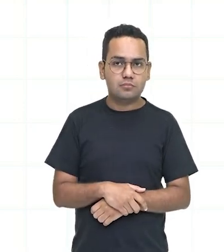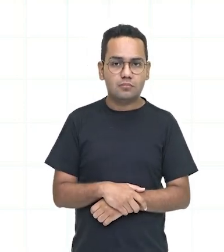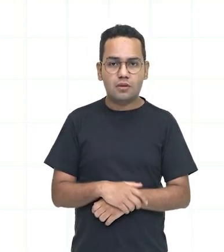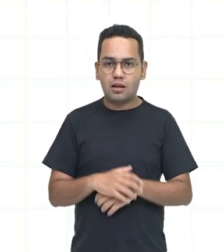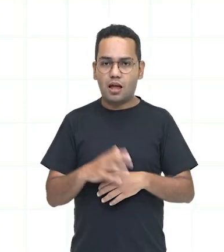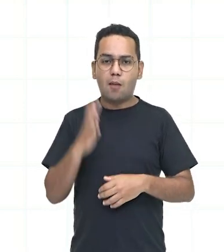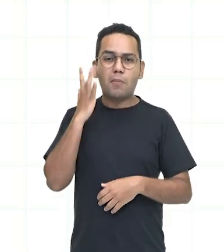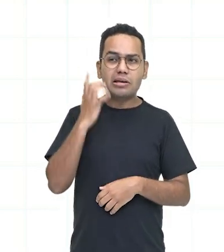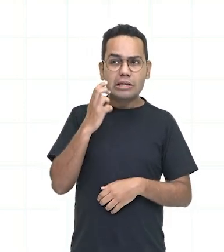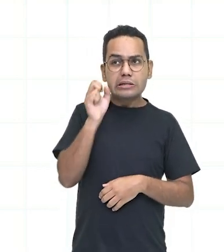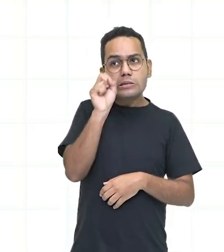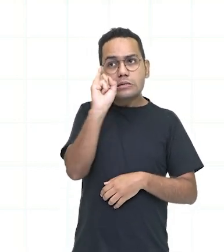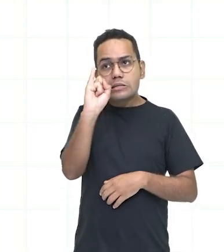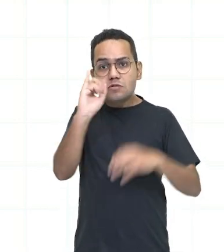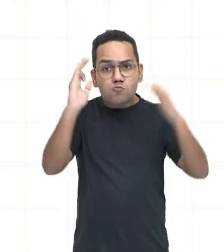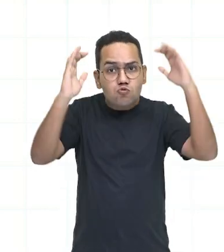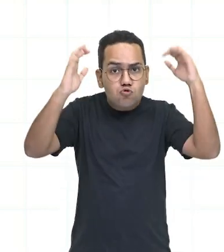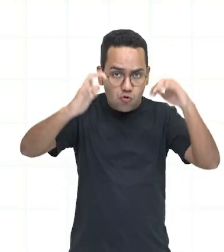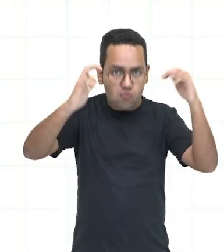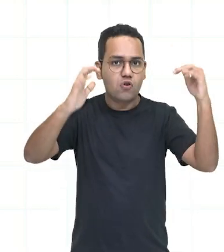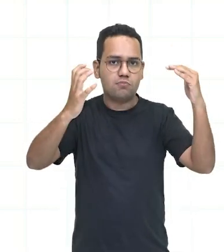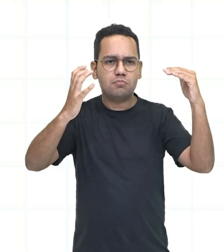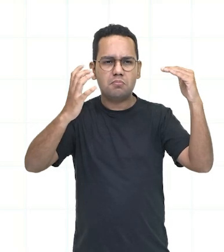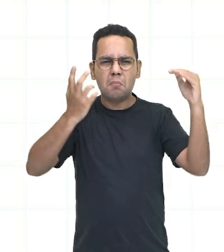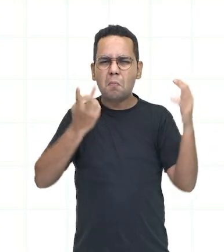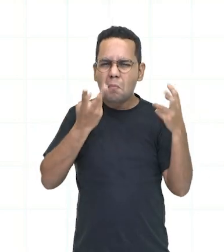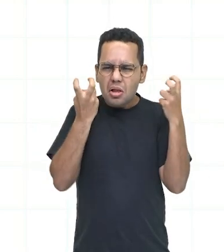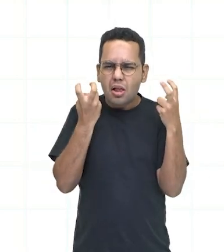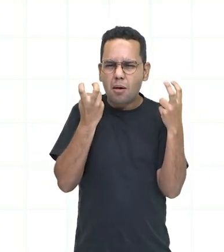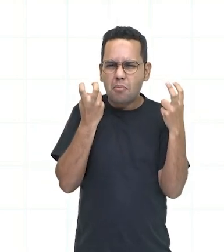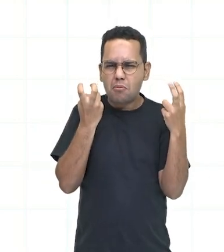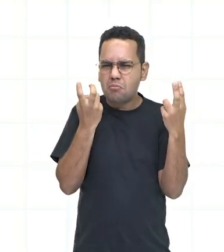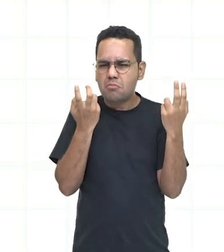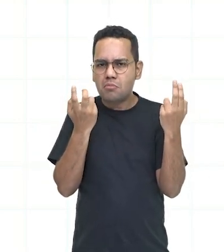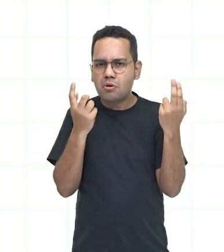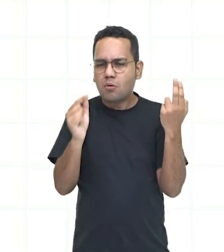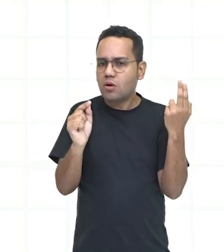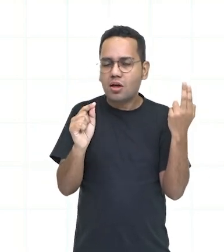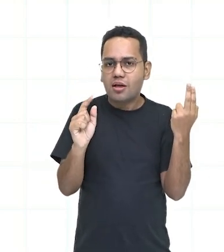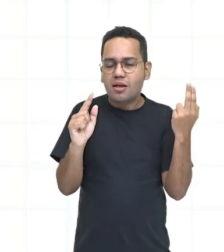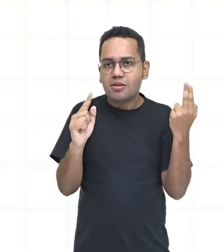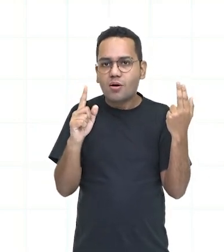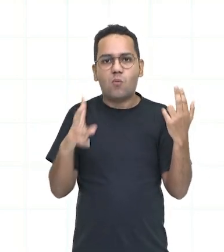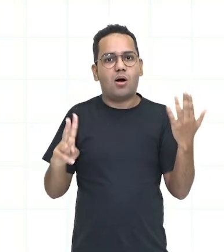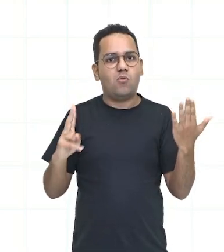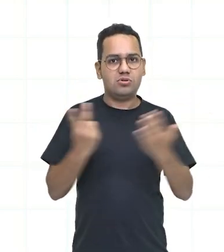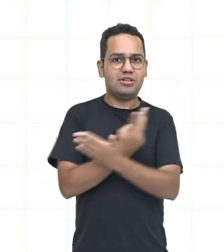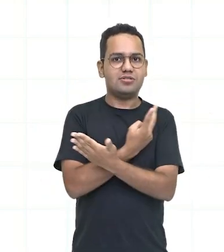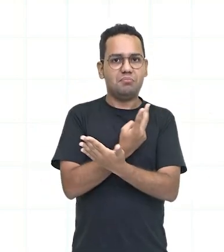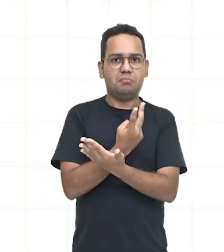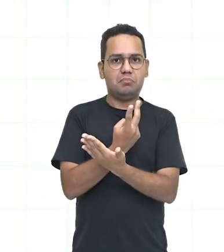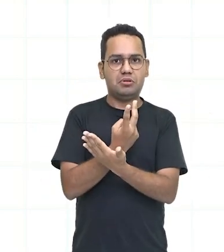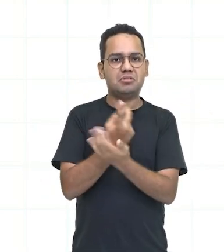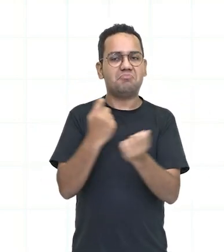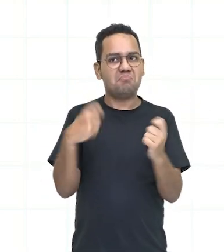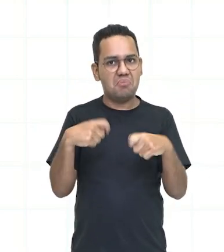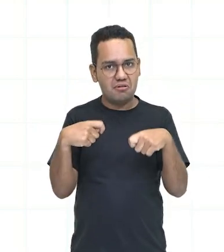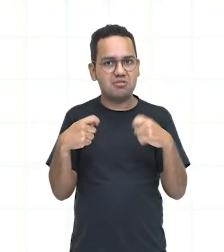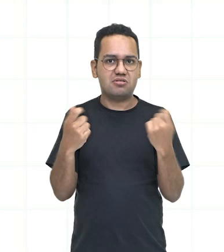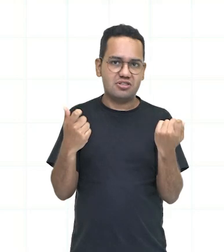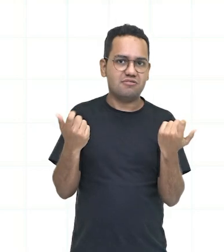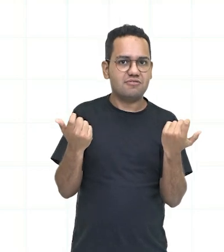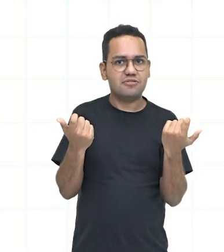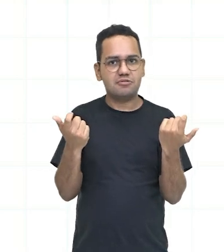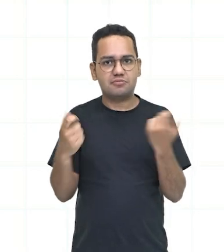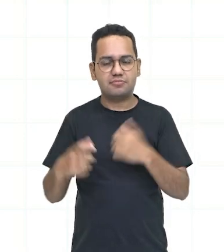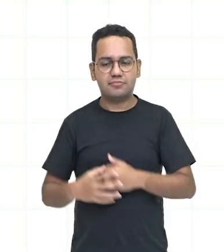coloquei lá na definição? Para condicional do tipo 1, é uma condição que pode acontecer, que pode